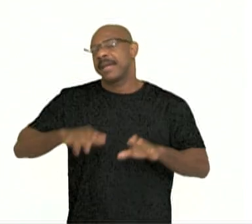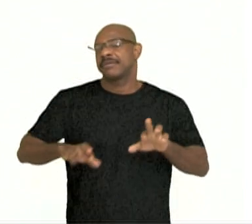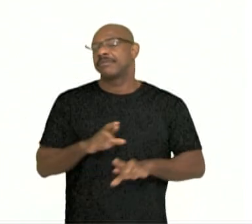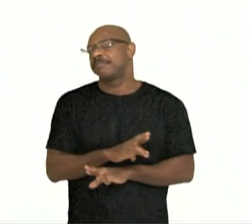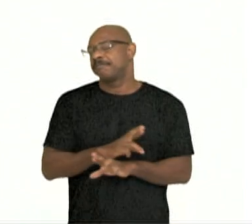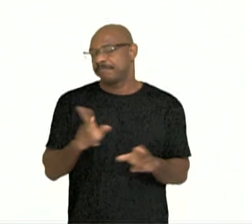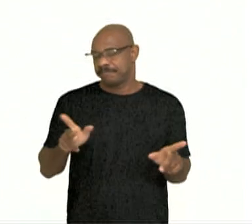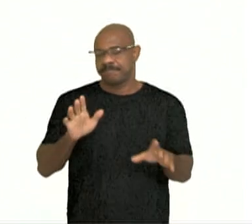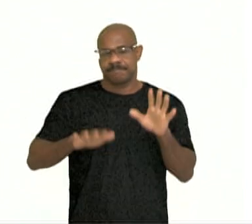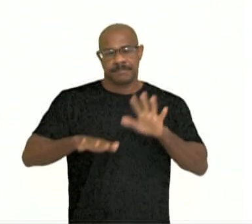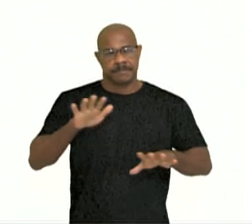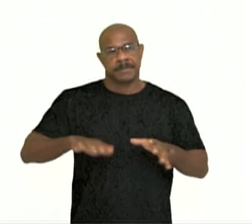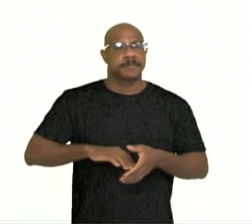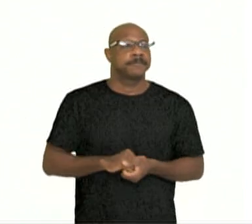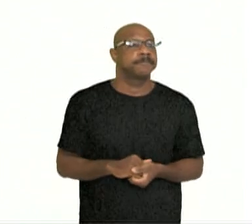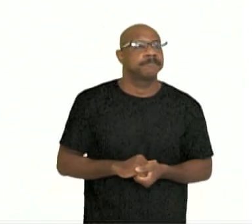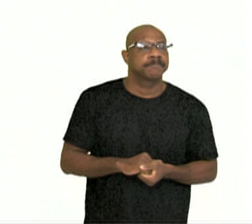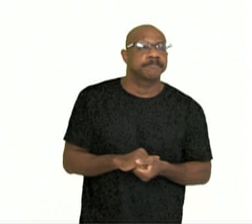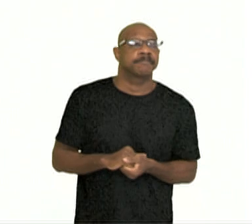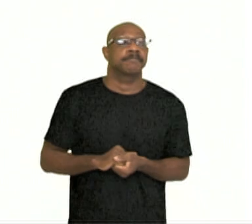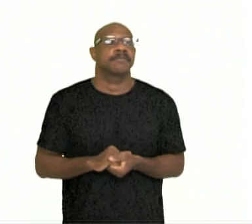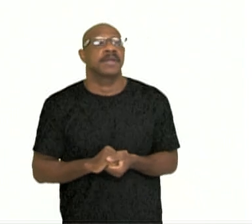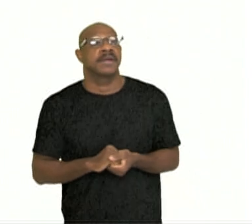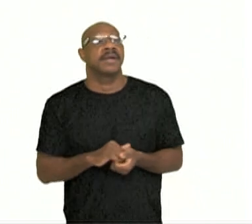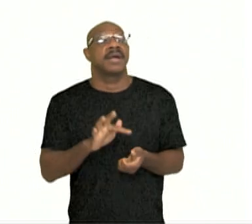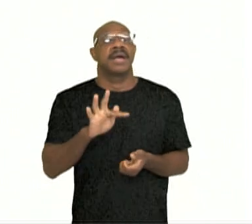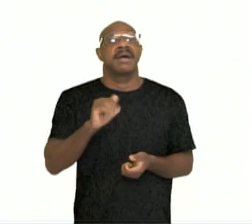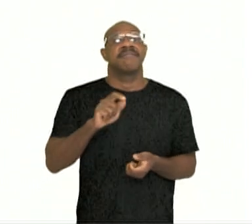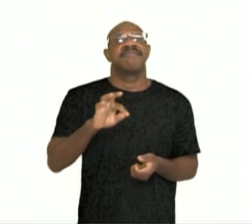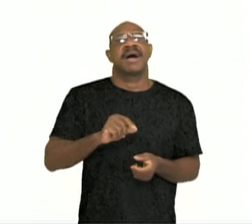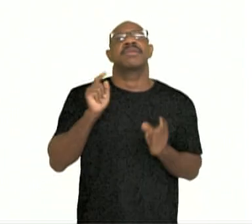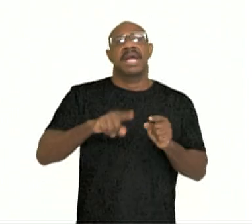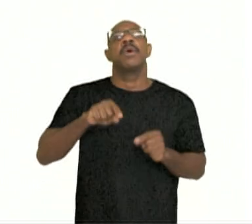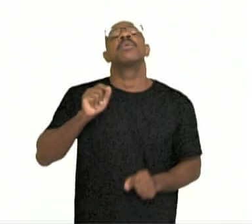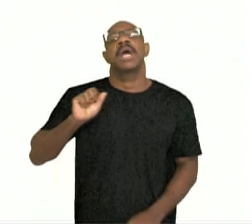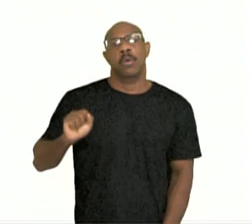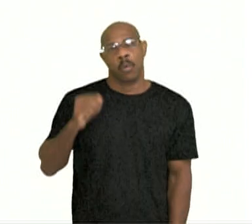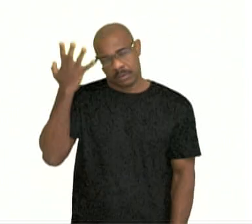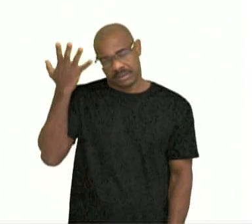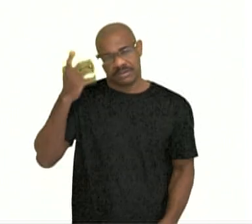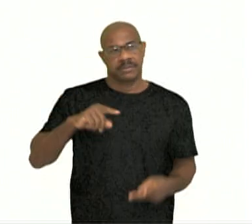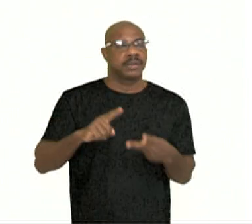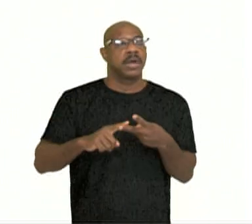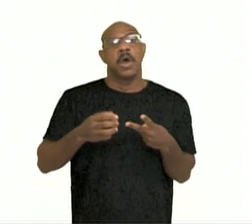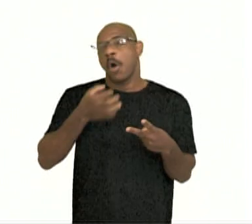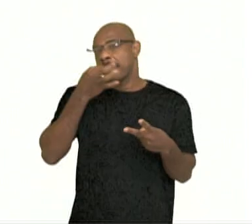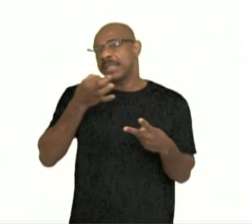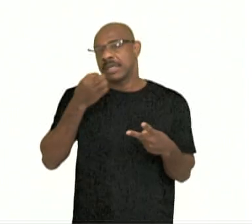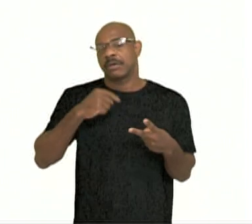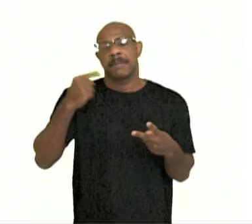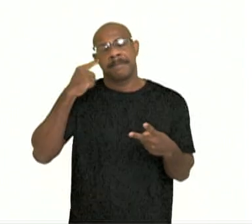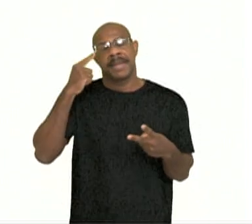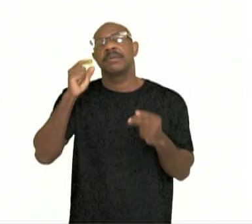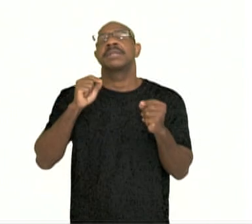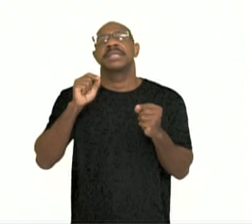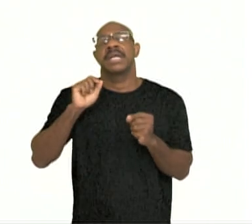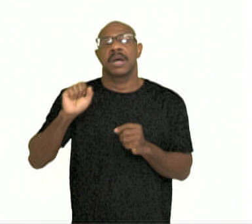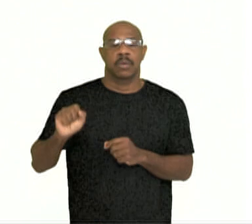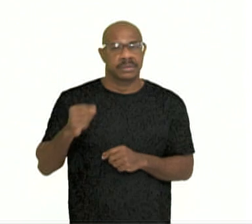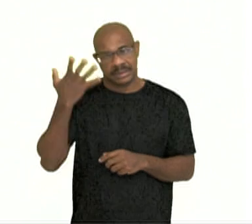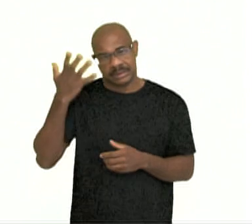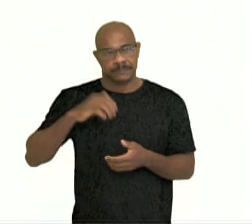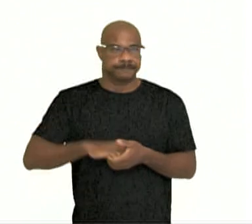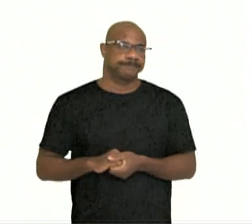pessoa para outra. O fato é aquilo que aconteceu, a opinião é o que alguém pensa que ocorreu, uma interpretação